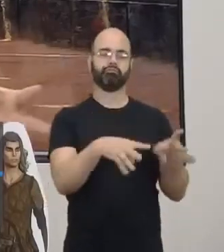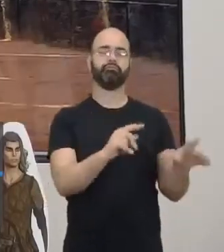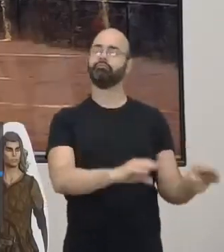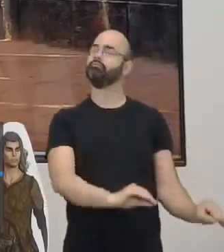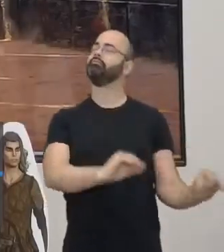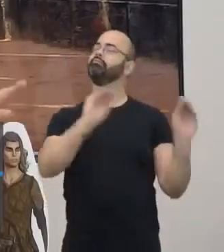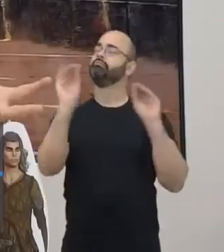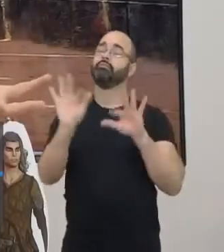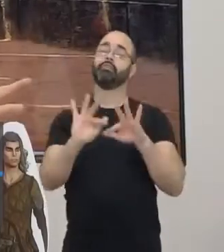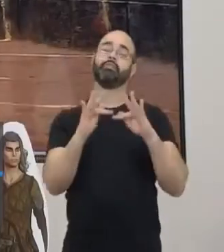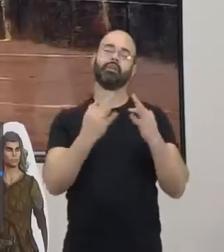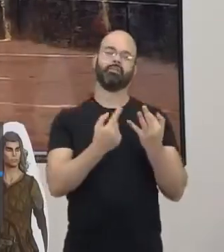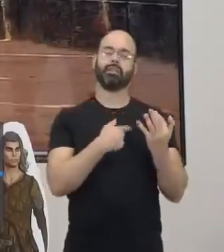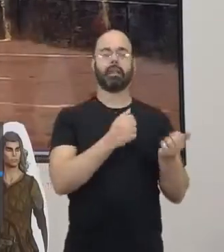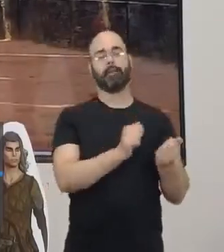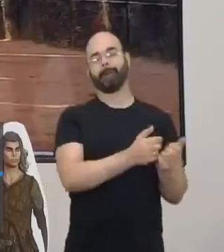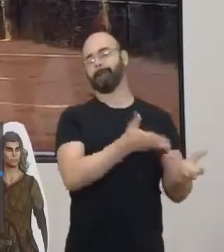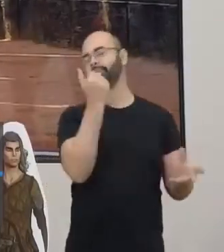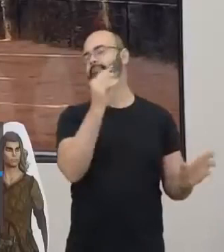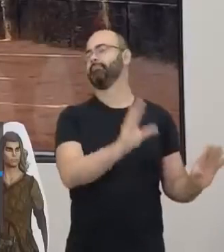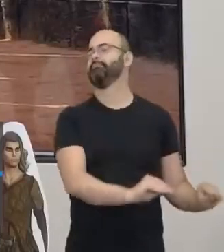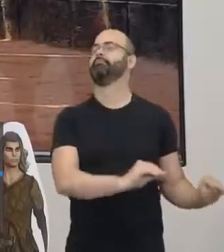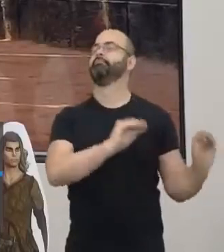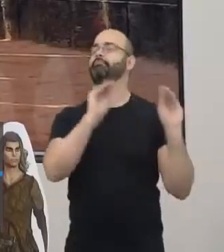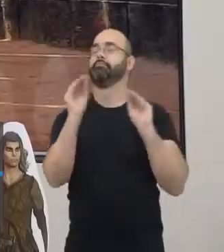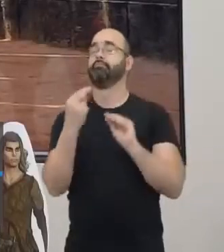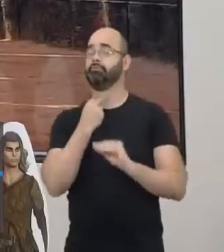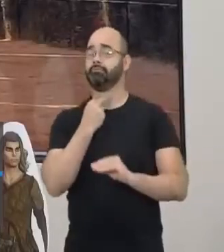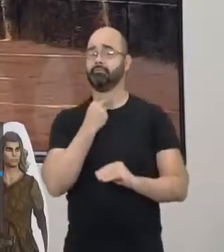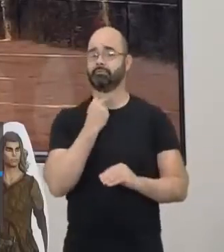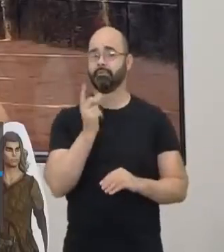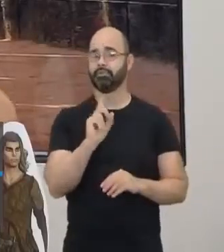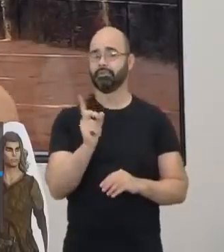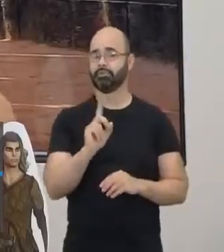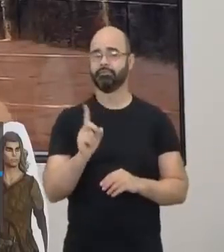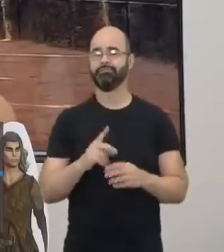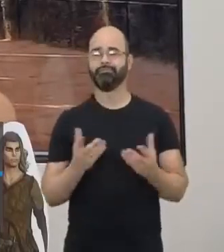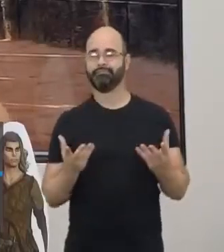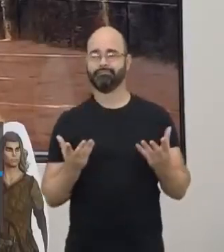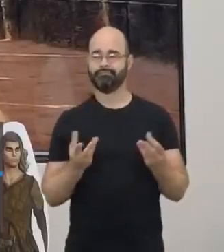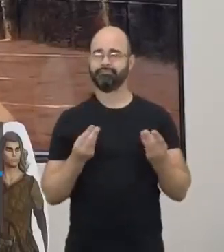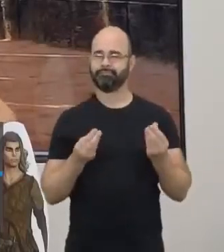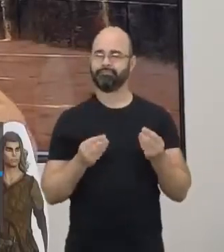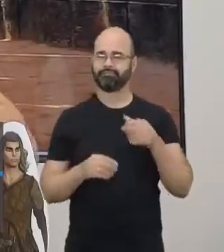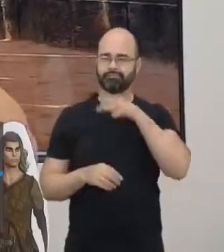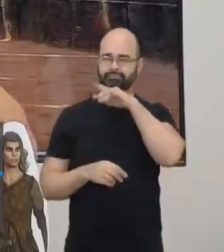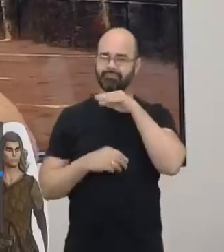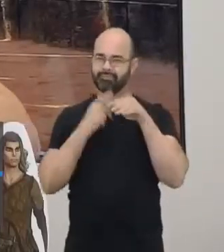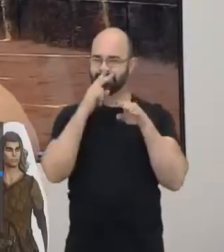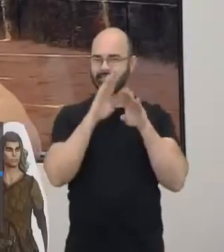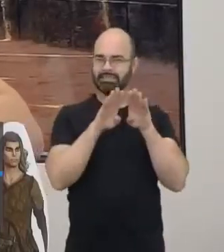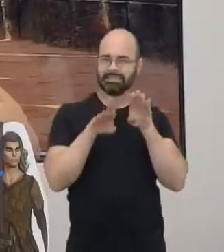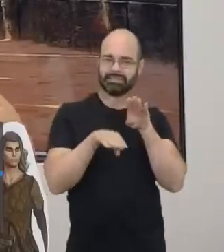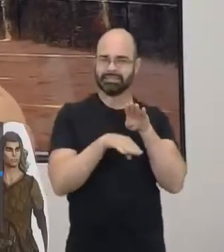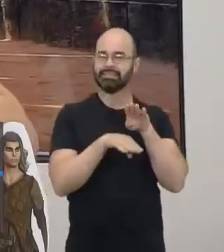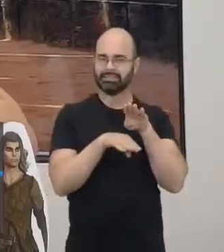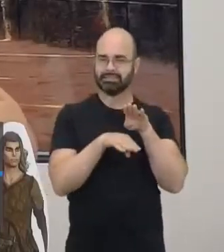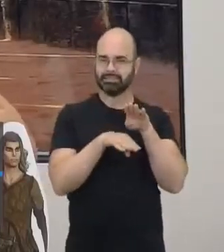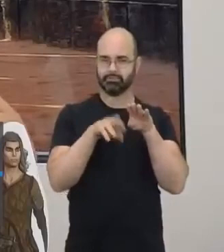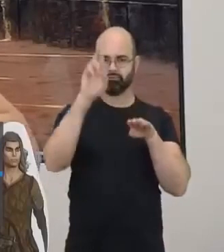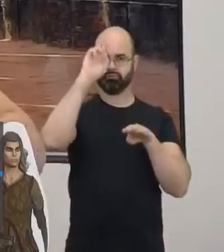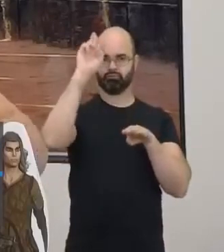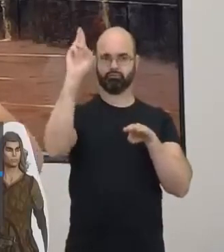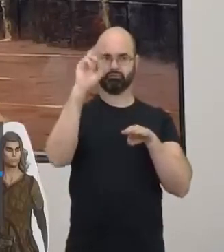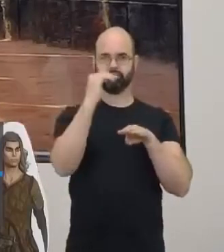sua família para outra terra. Então, também é uma condição ruim, é uma condição de subalternidade. Você está ali numa